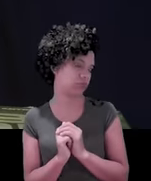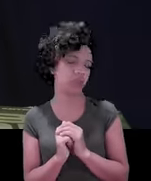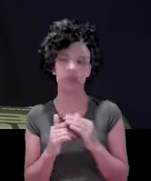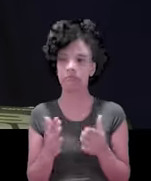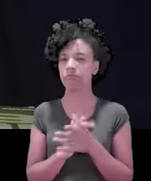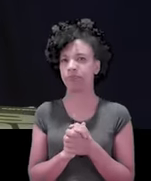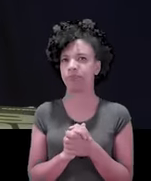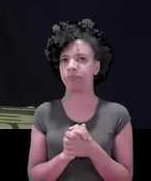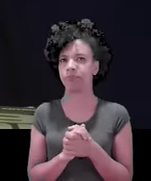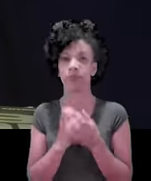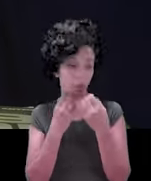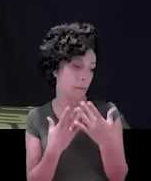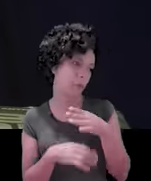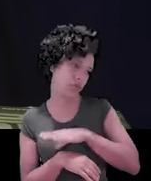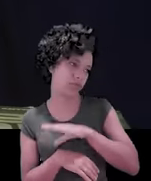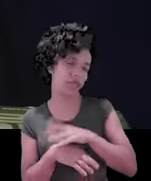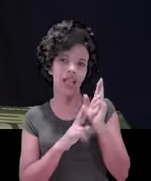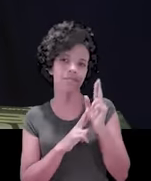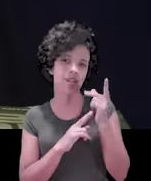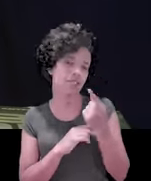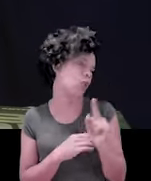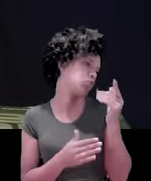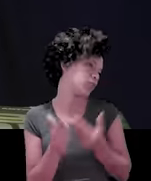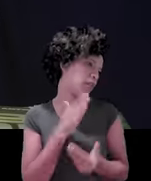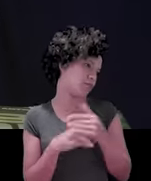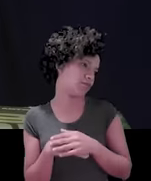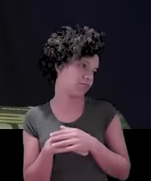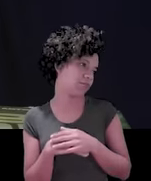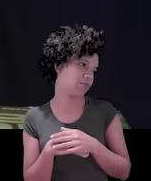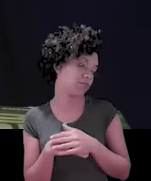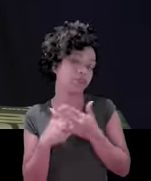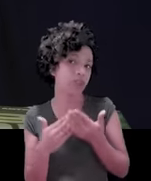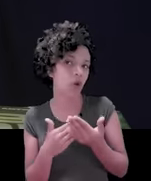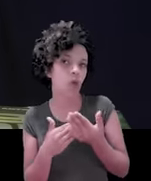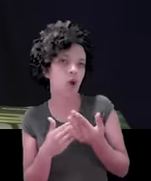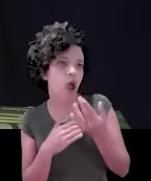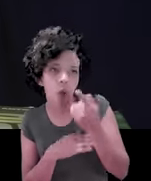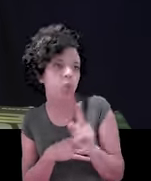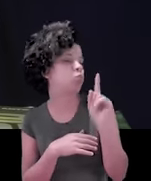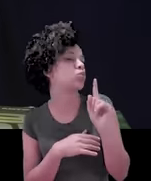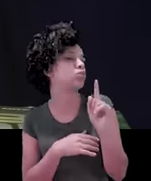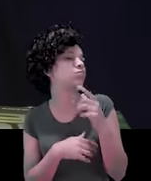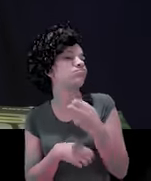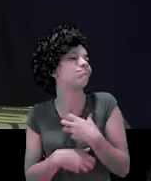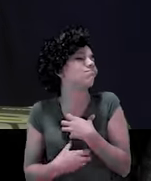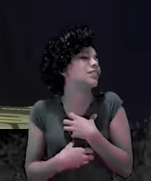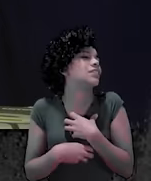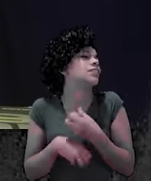e e e no grupo português a esperança é a última que morre né ela foi últimos períodos que um sentimento bom